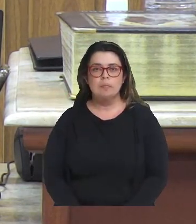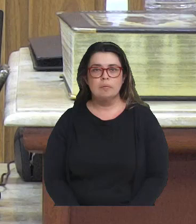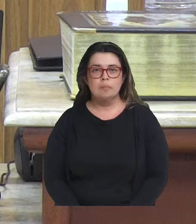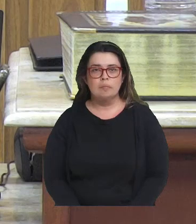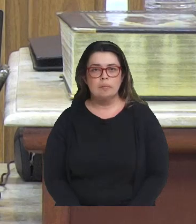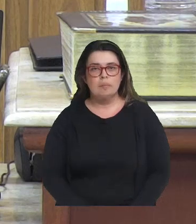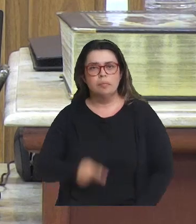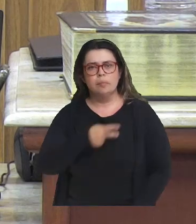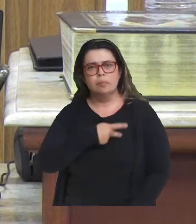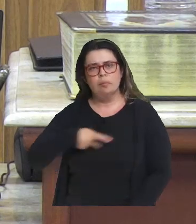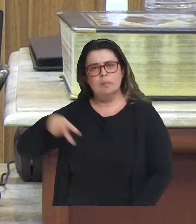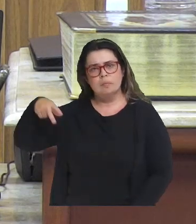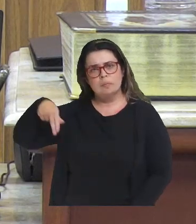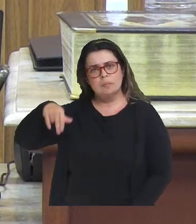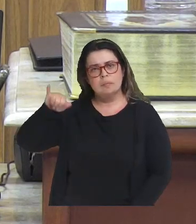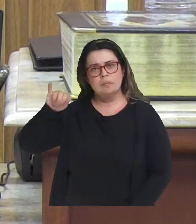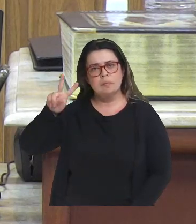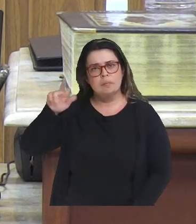Nivaldo dos Santos. Sim.